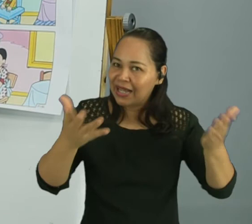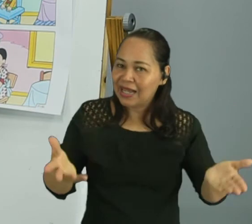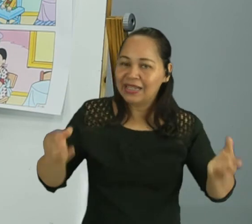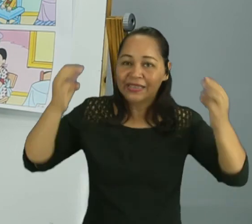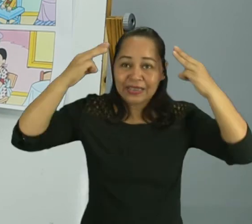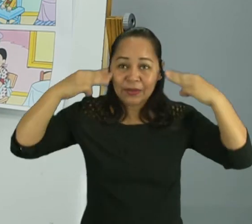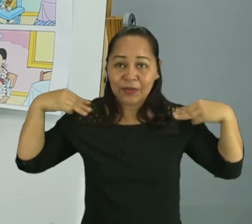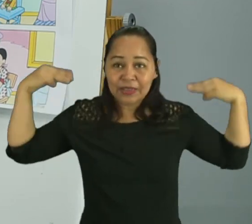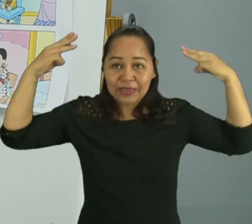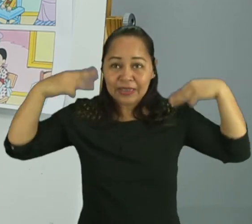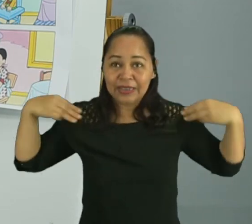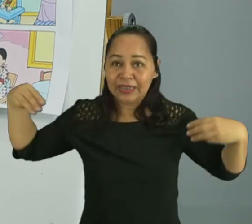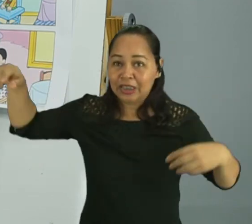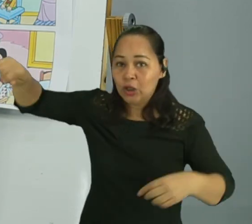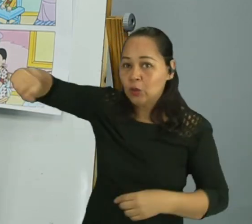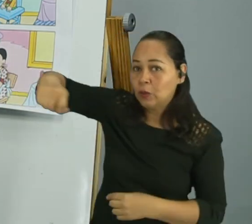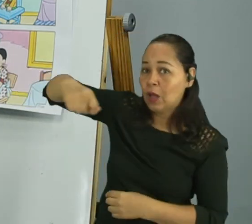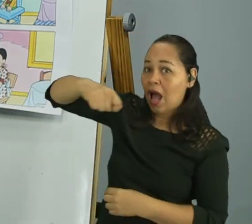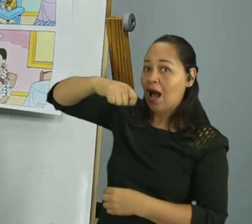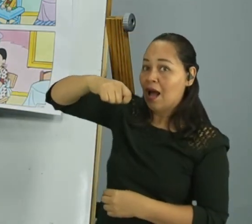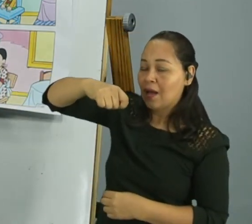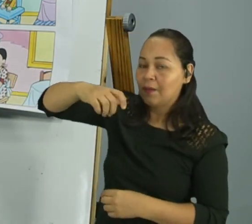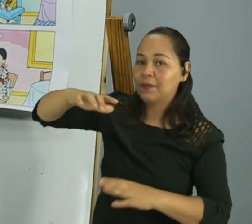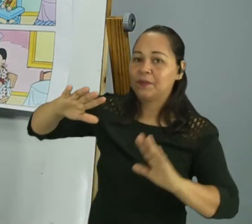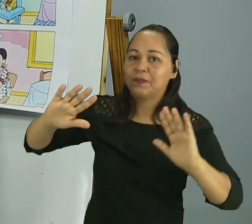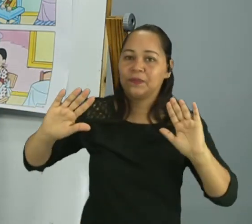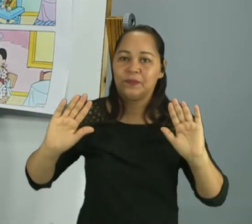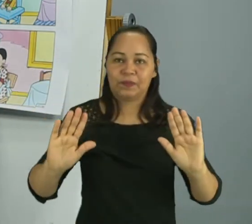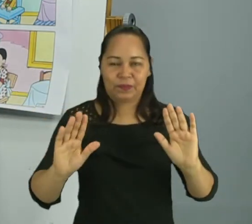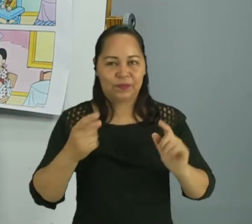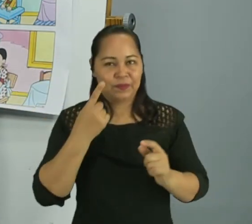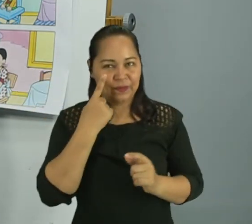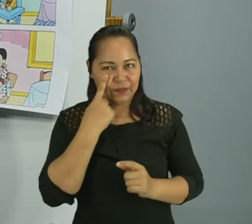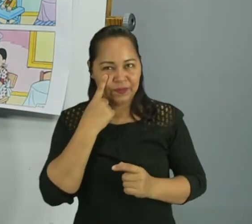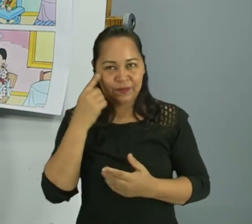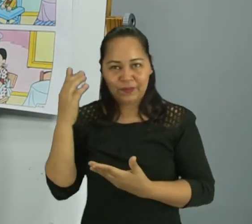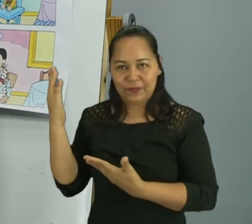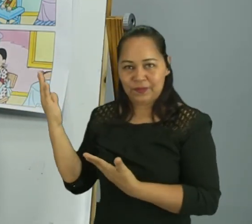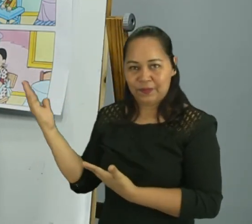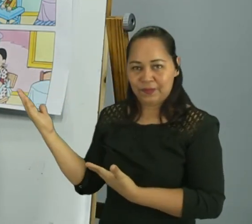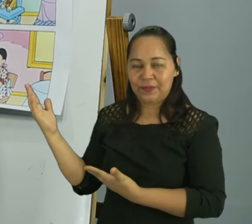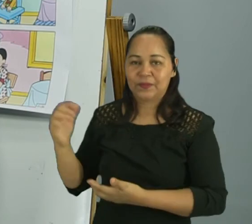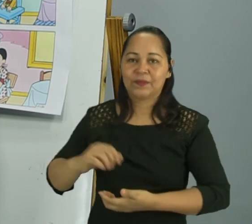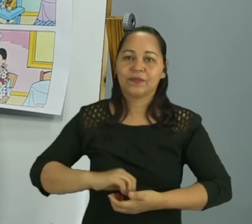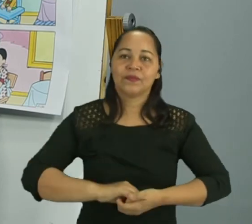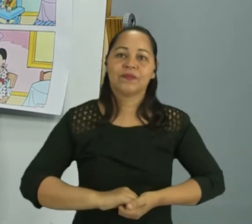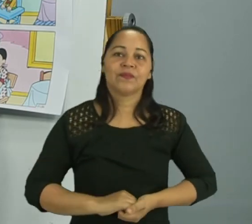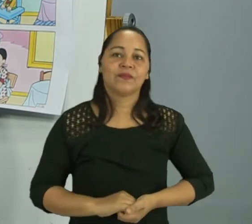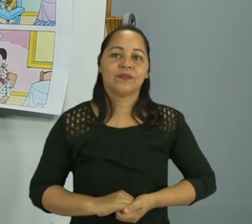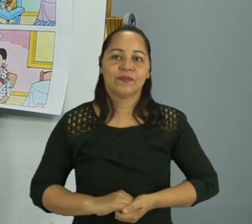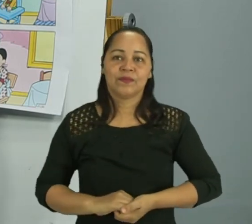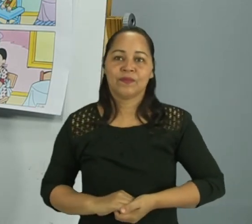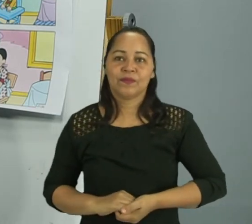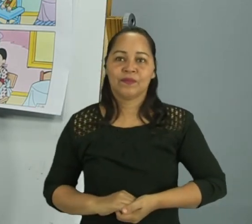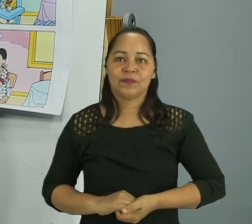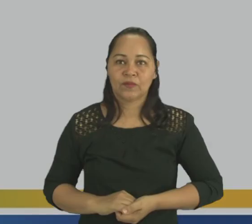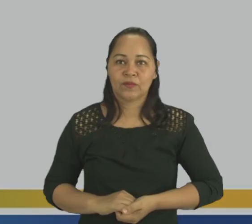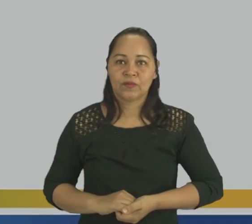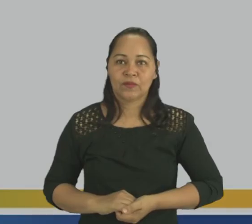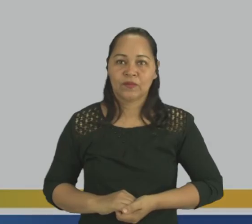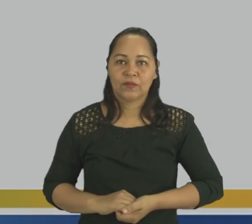tirinha aqui da Magali, o avião, né? E agora vocês vão observar essa daí, ok? Vamos lá,